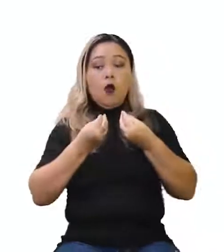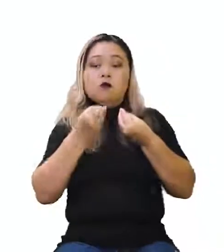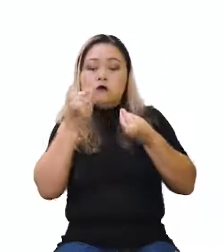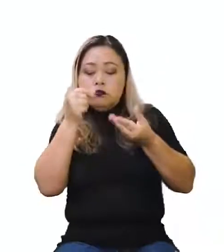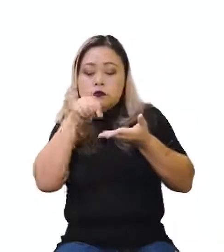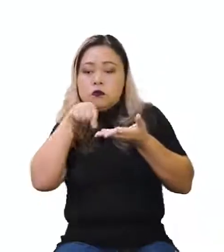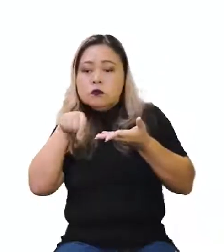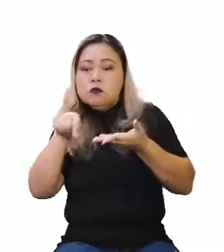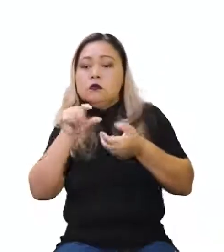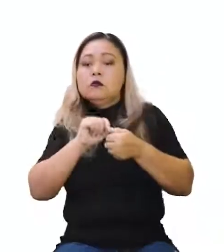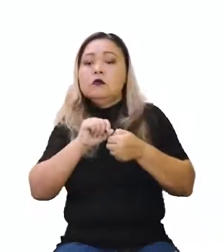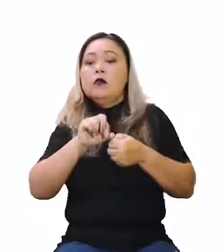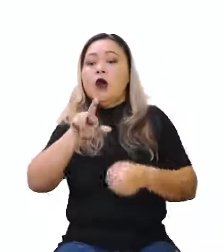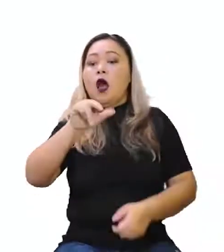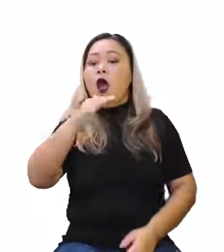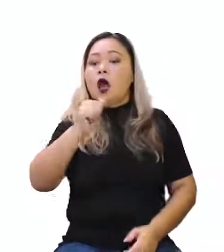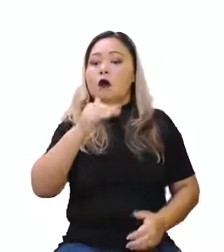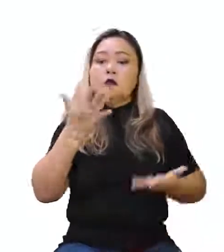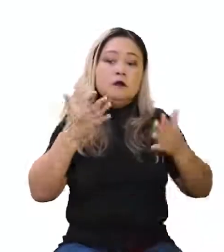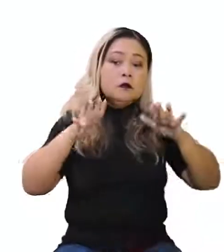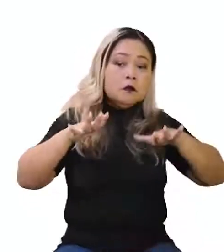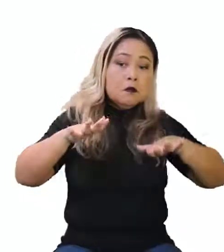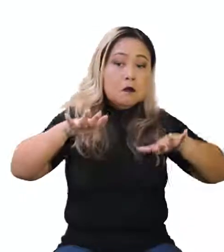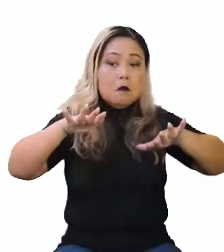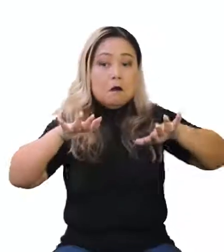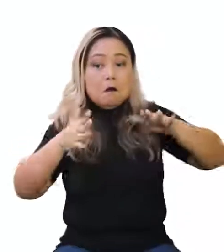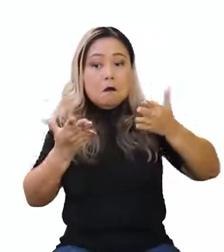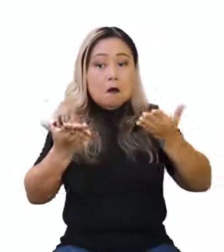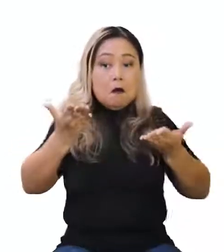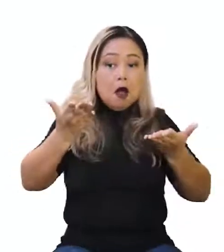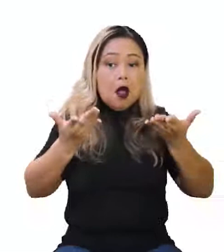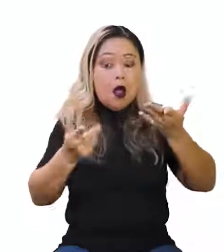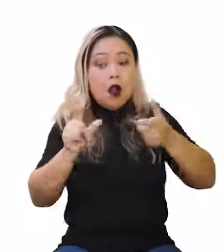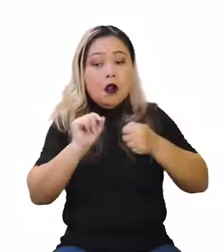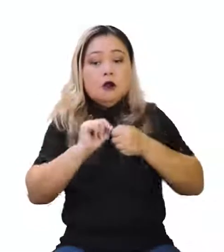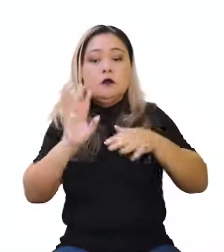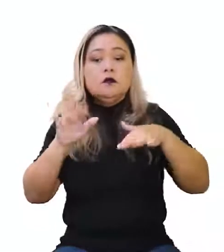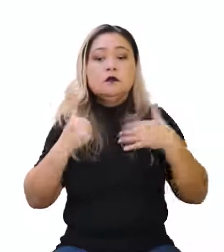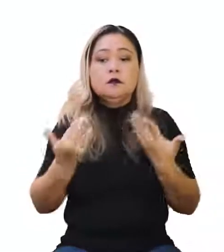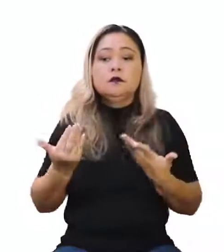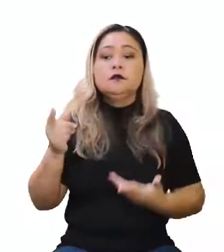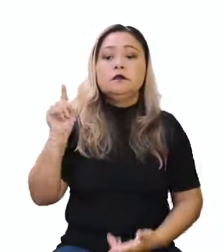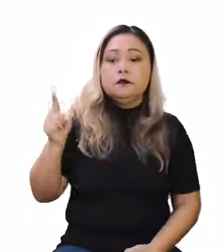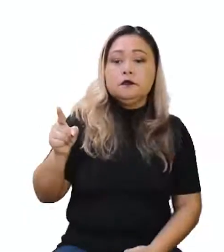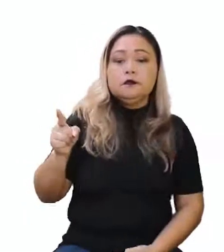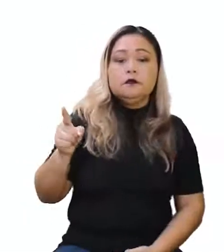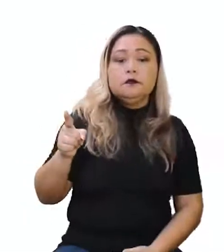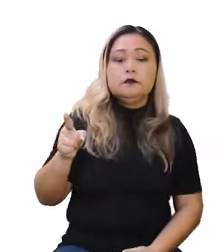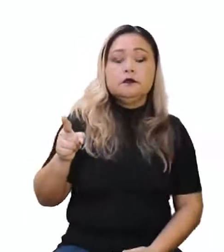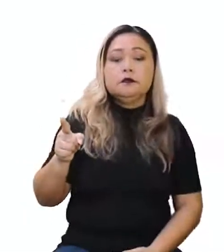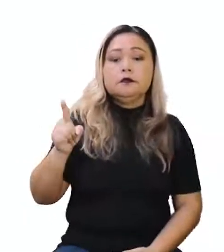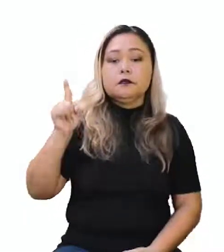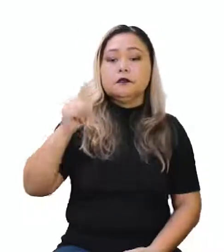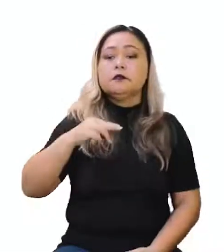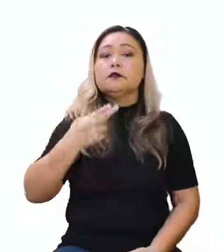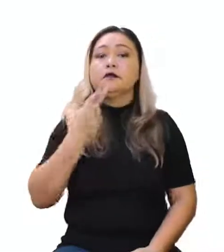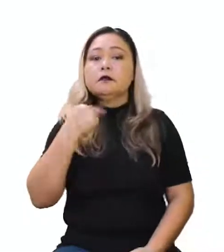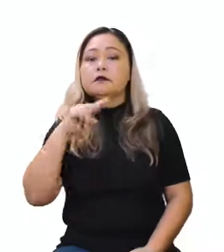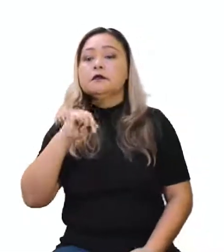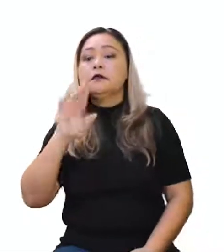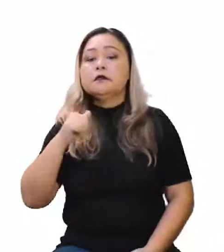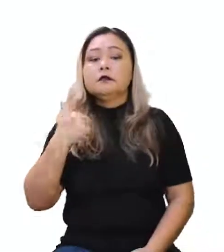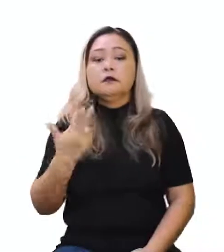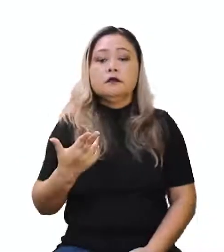seus piquetes uma ração balanceada, aqui a nutrição também é balanceada, mas